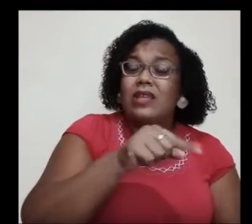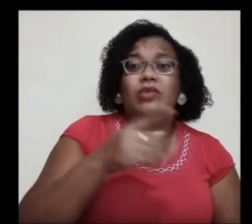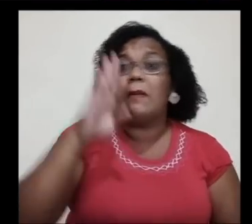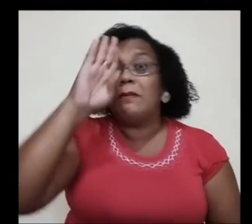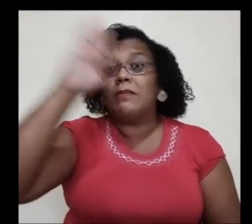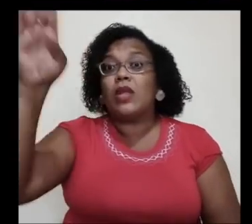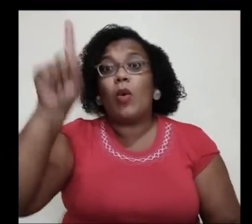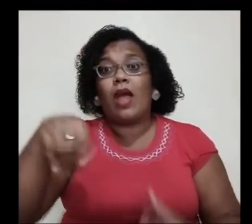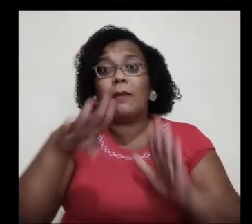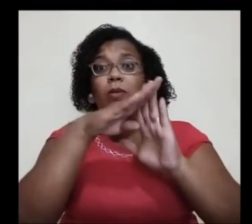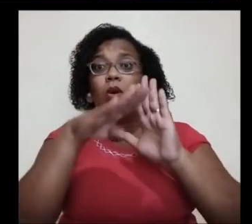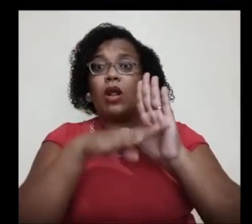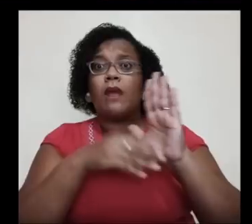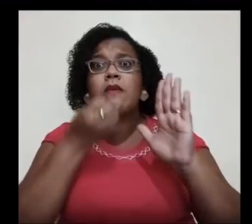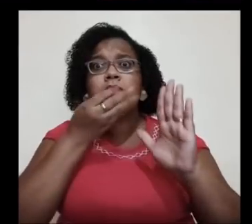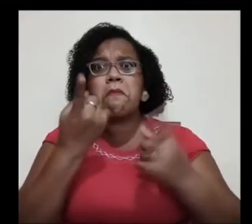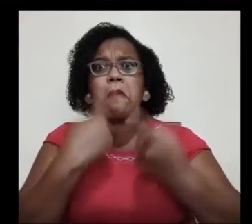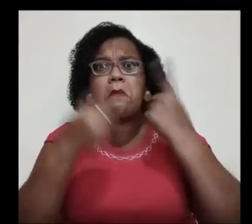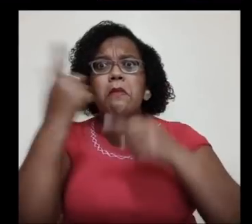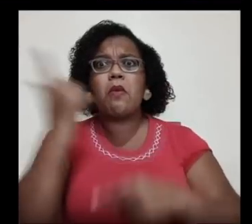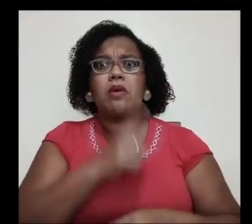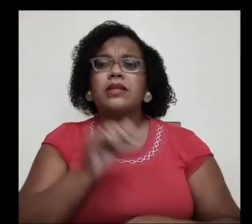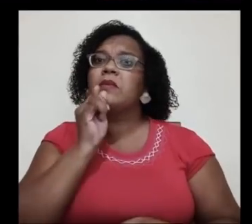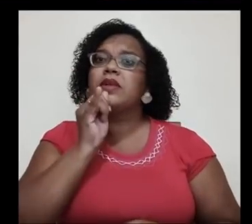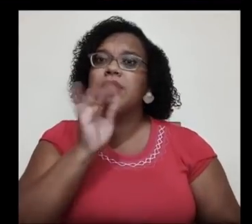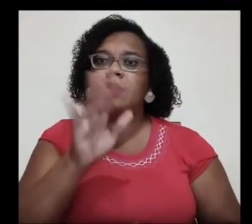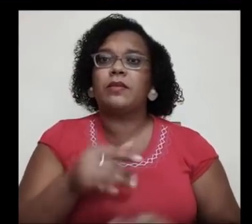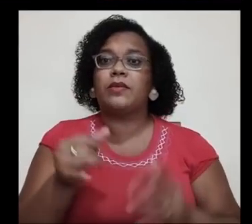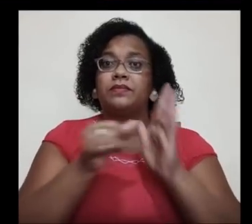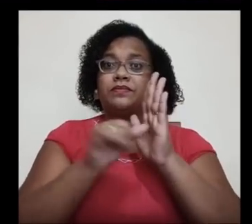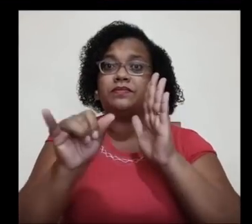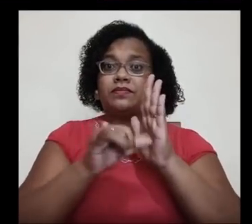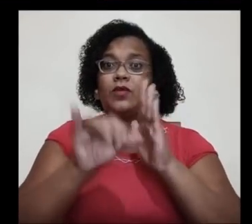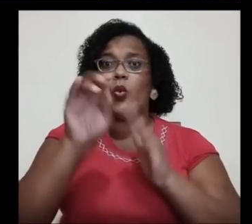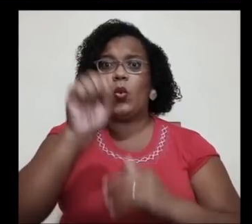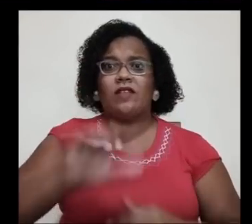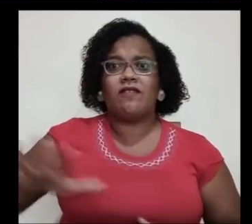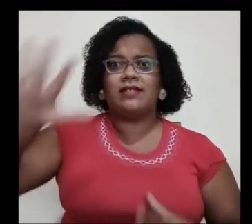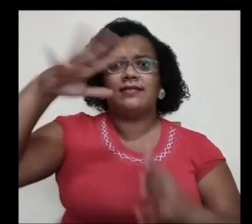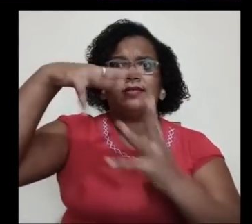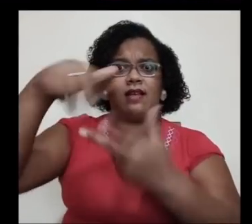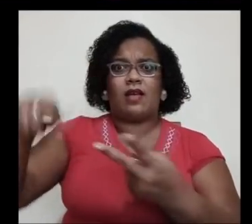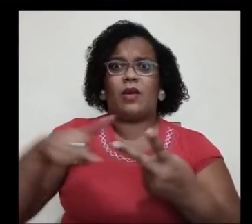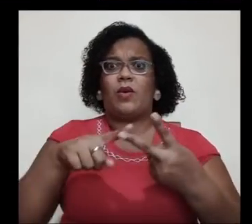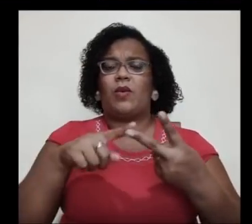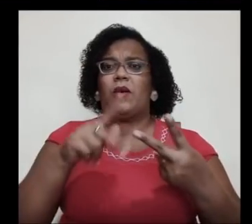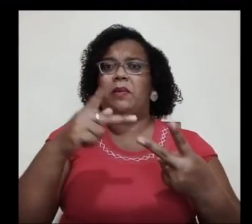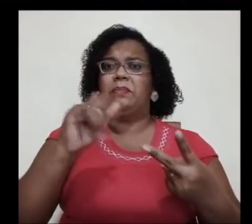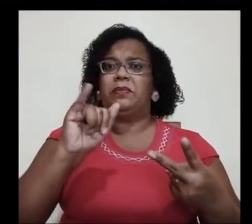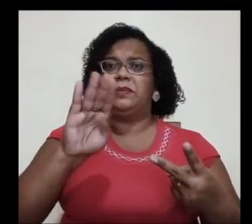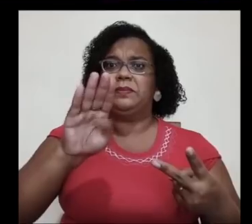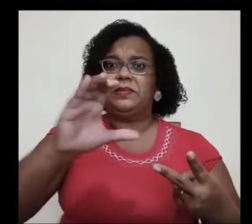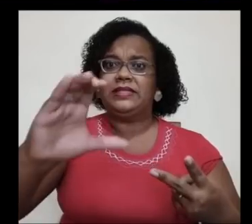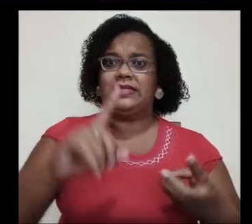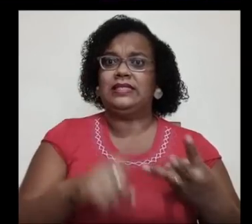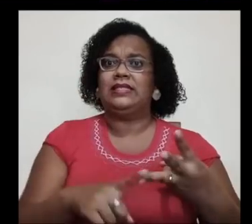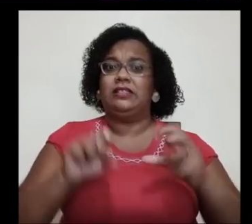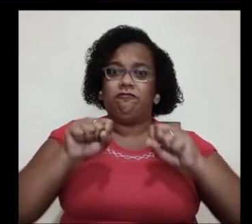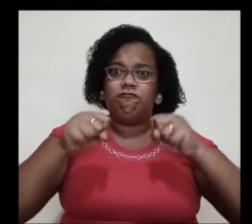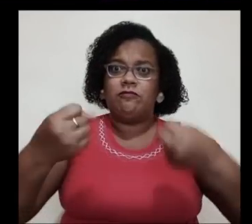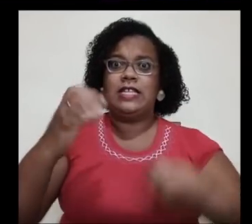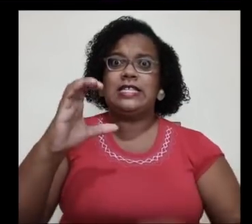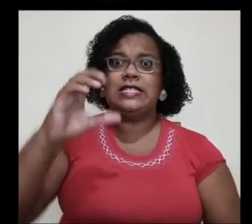do CNPq, que devem ser considerados como estratégicos para a produção de novos conhecimentos científicos, a formação de profissionais inovadores,